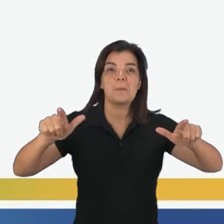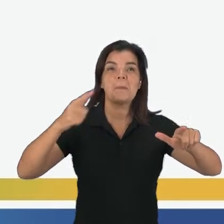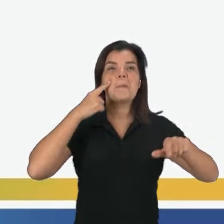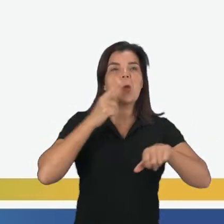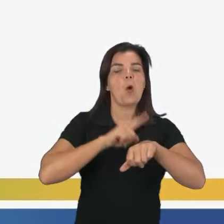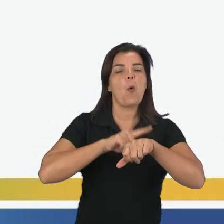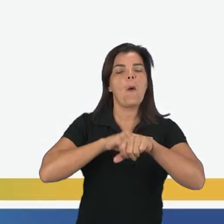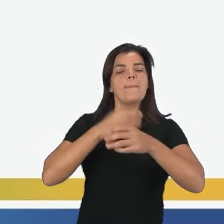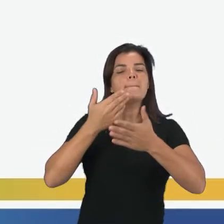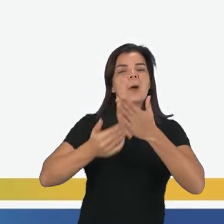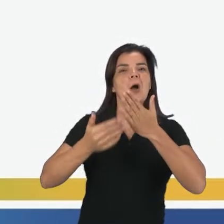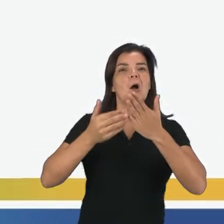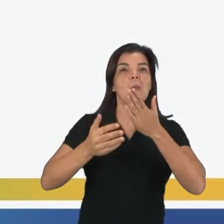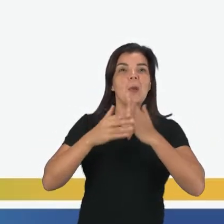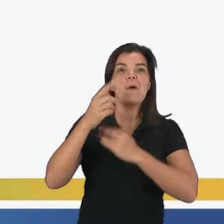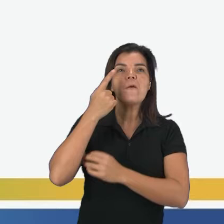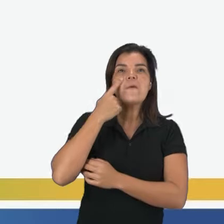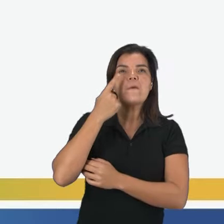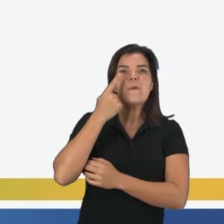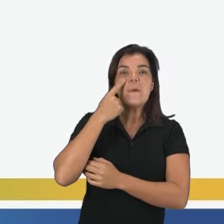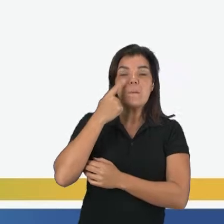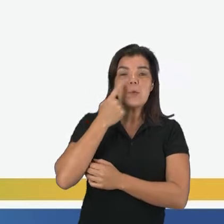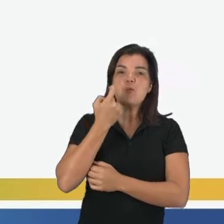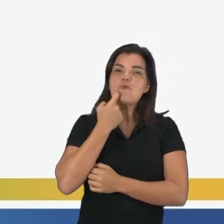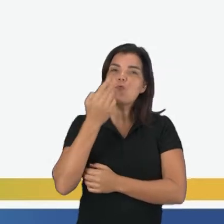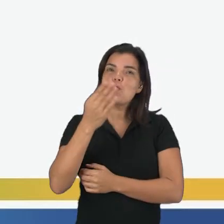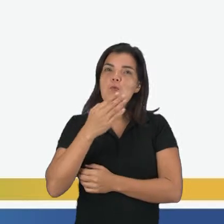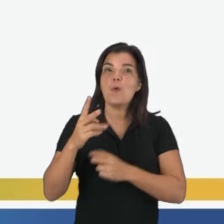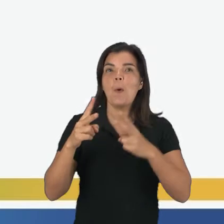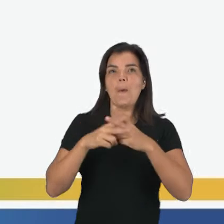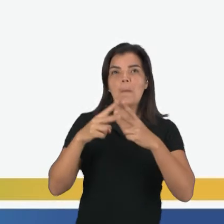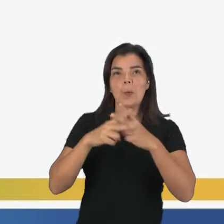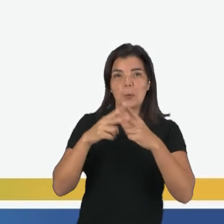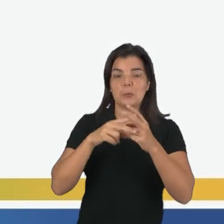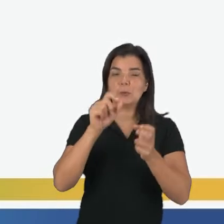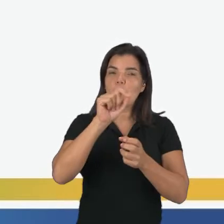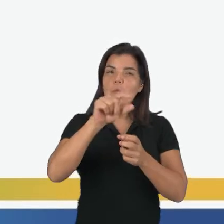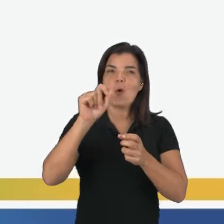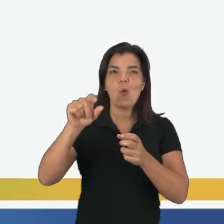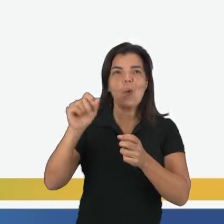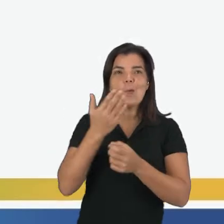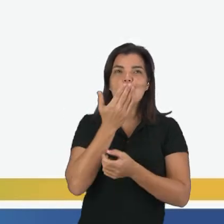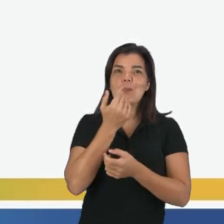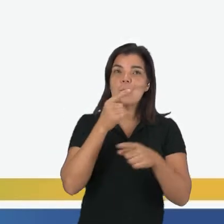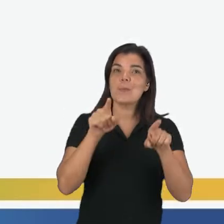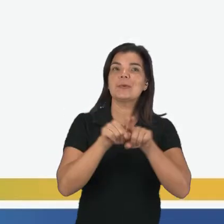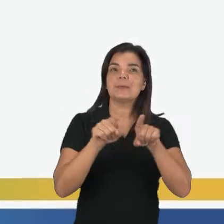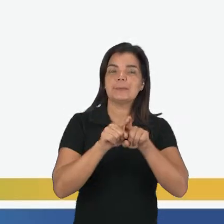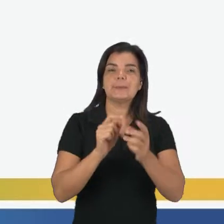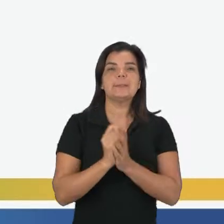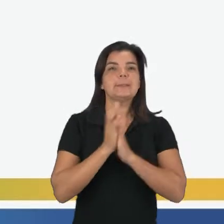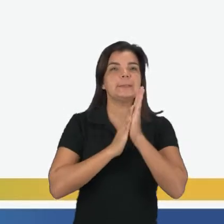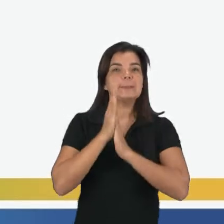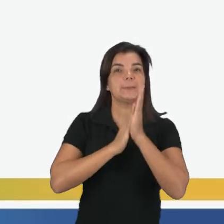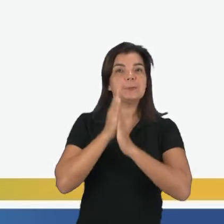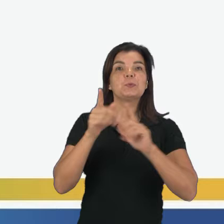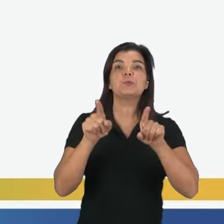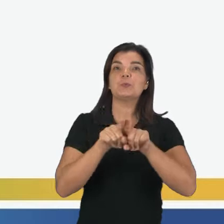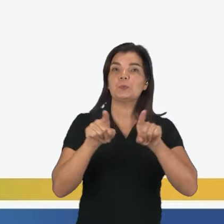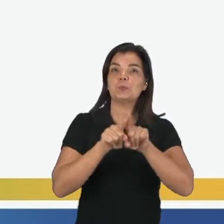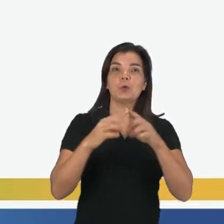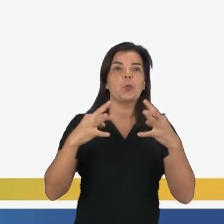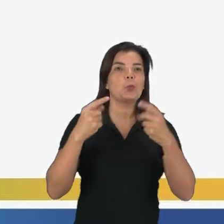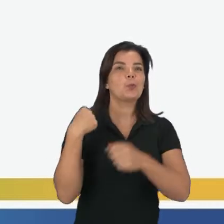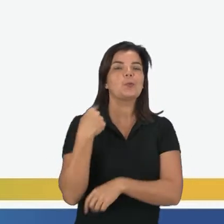límpidas, perdíamos tempo a observar a briga dos peixes que disputavam os farelos que atirávamos na água. A ansiedade